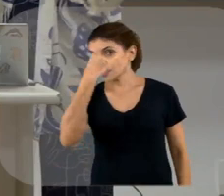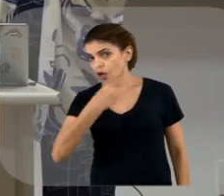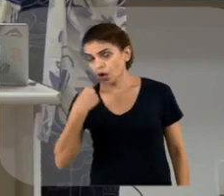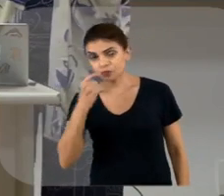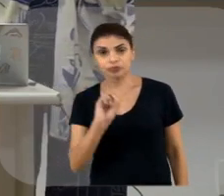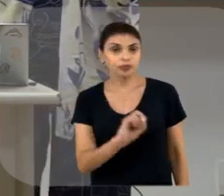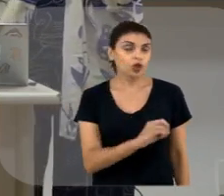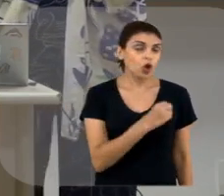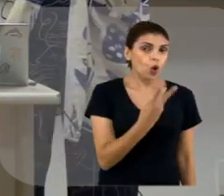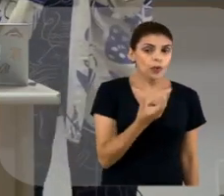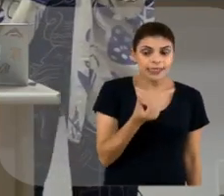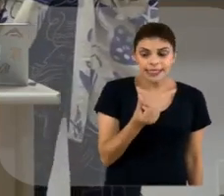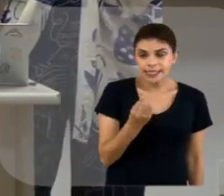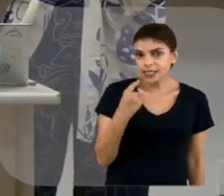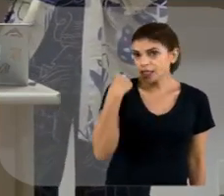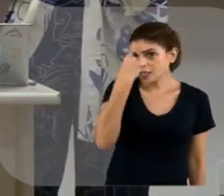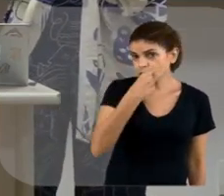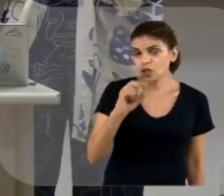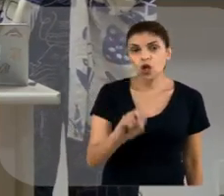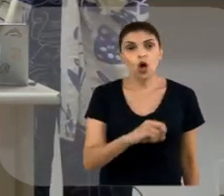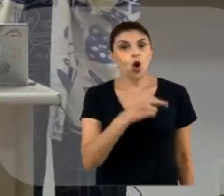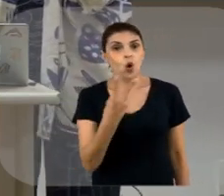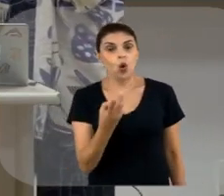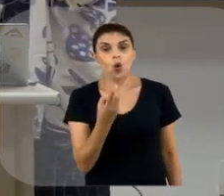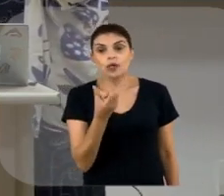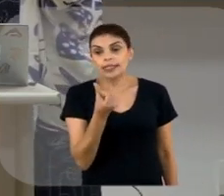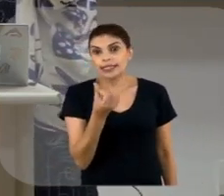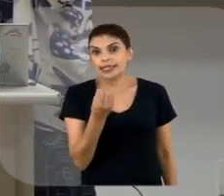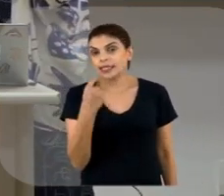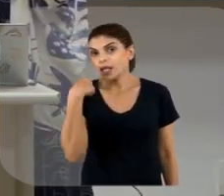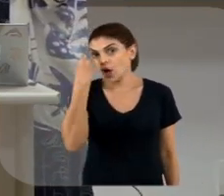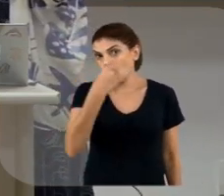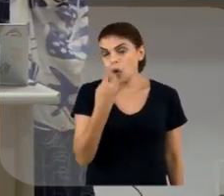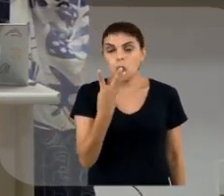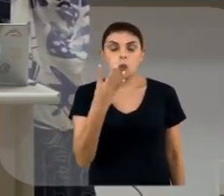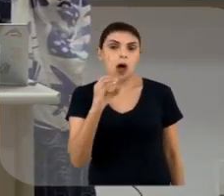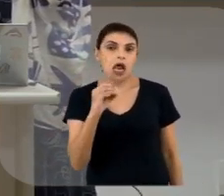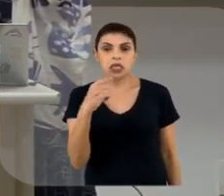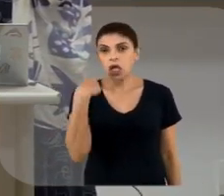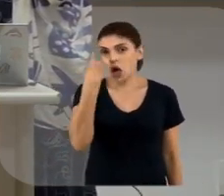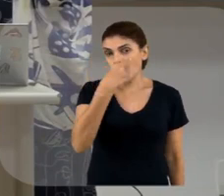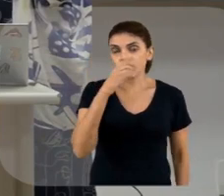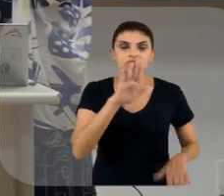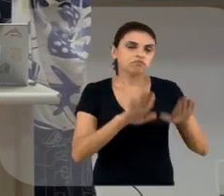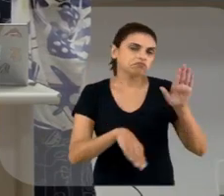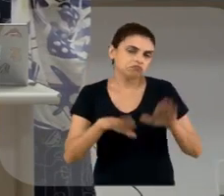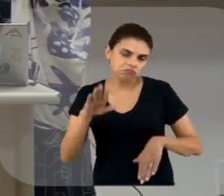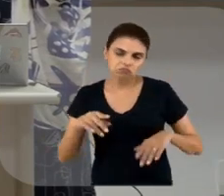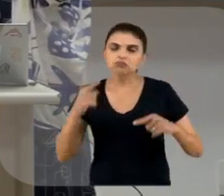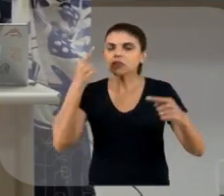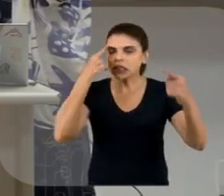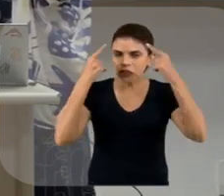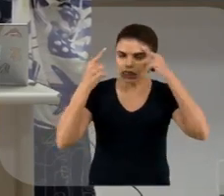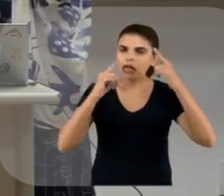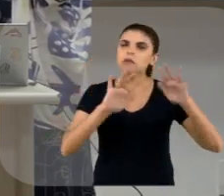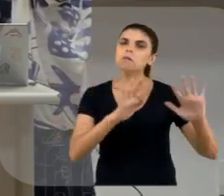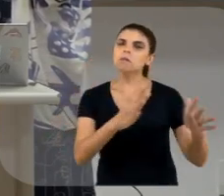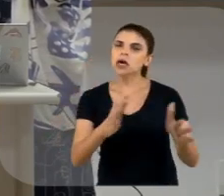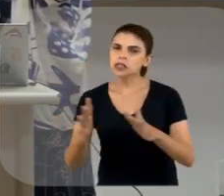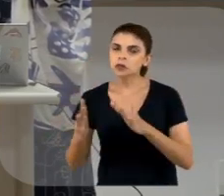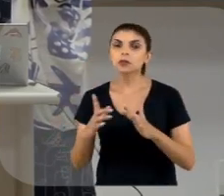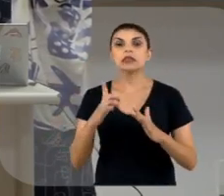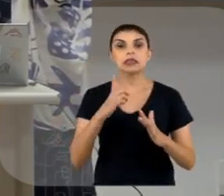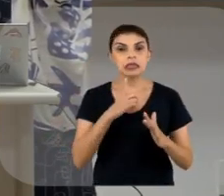ou de 60 horas ou de 40 horas, então também a ideia é esse, ser